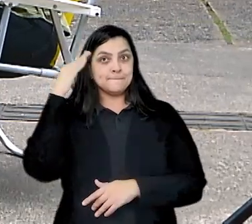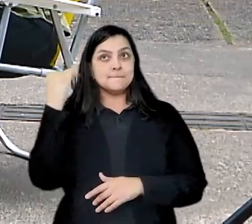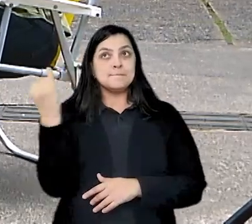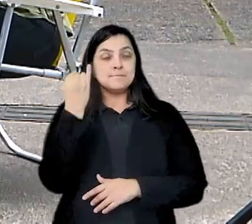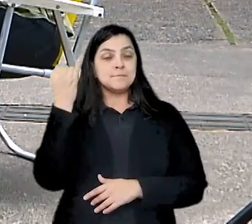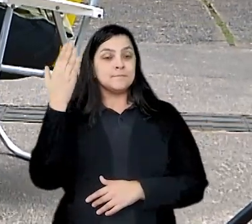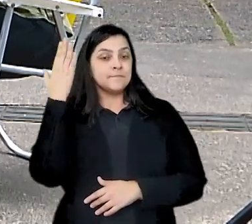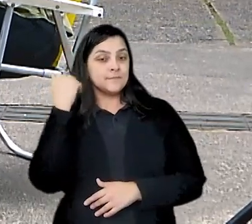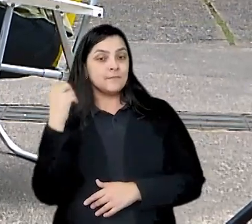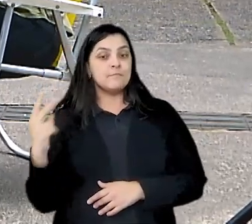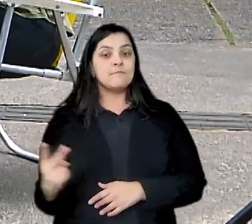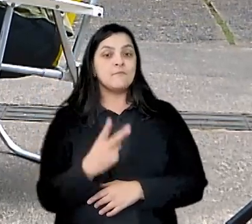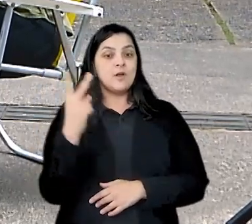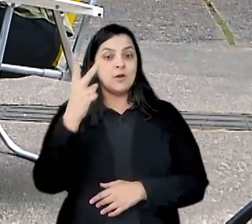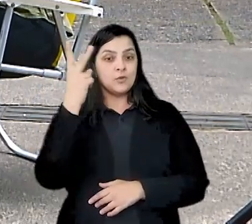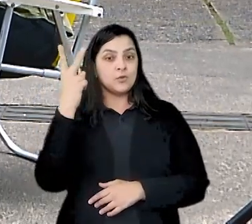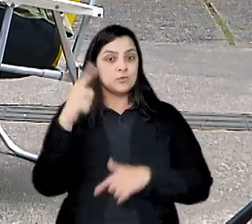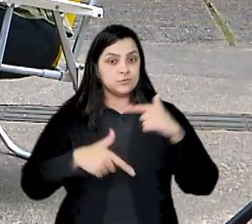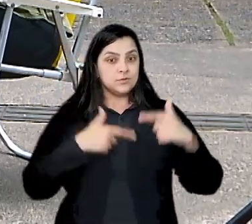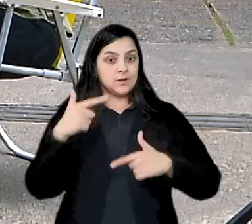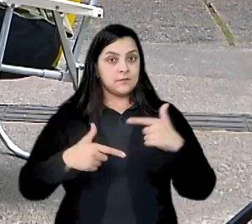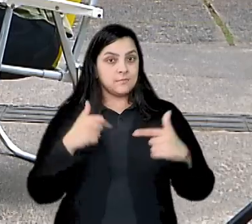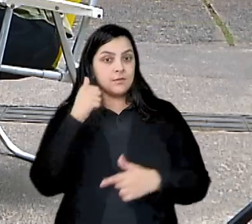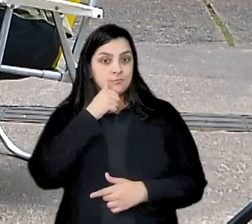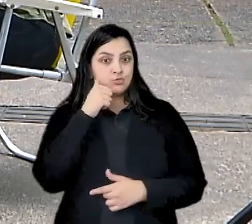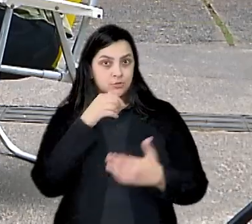é importante saber o valor